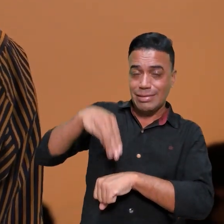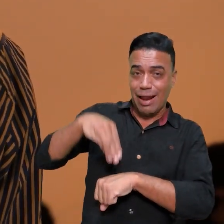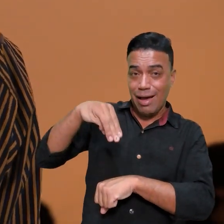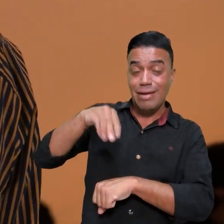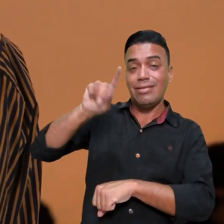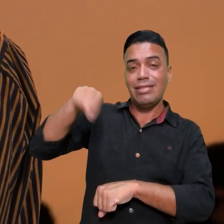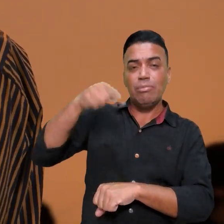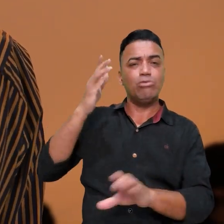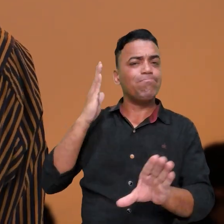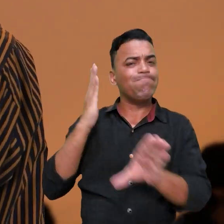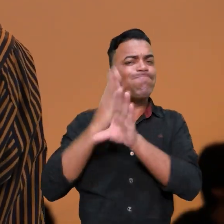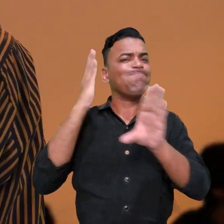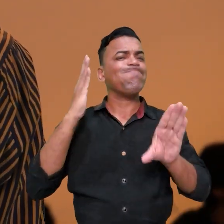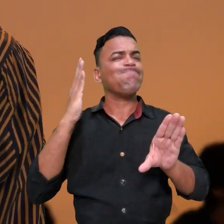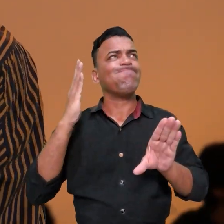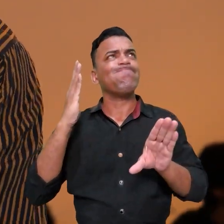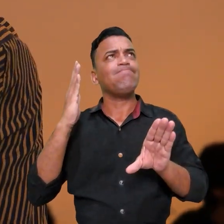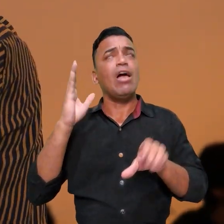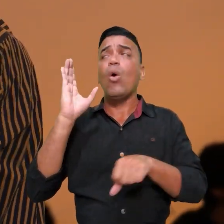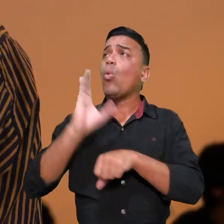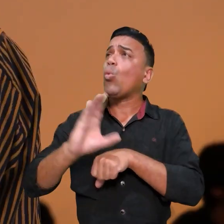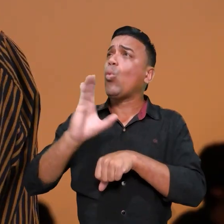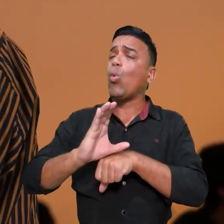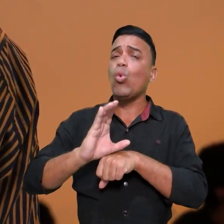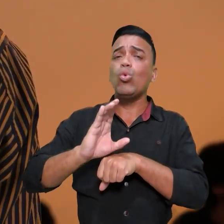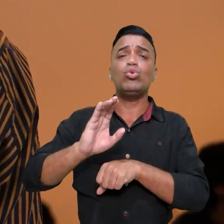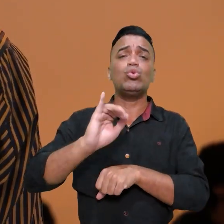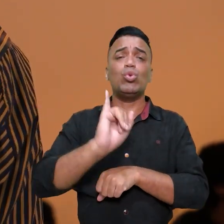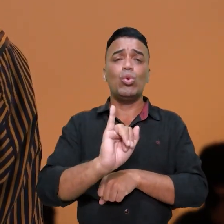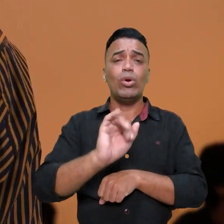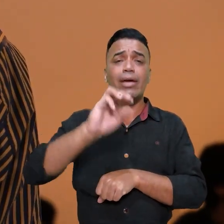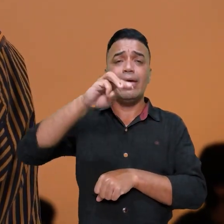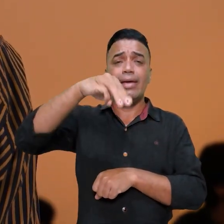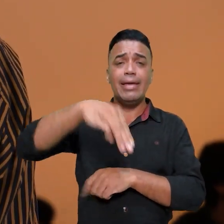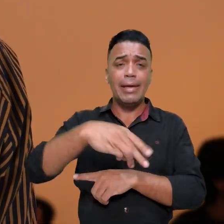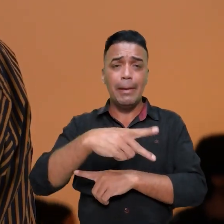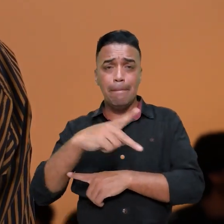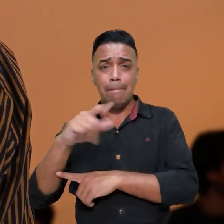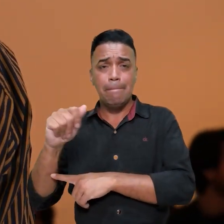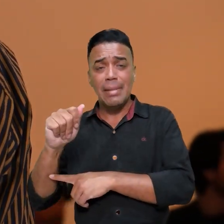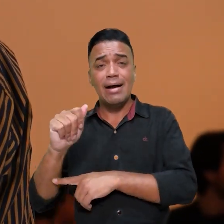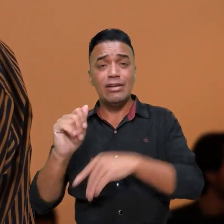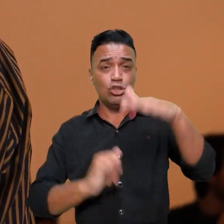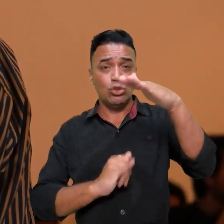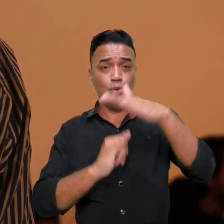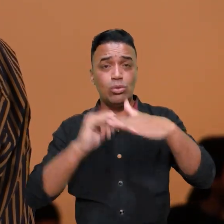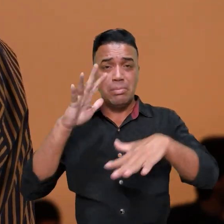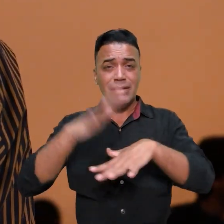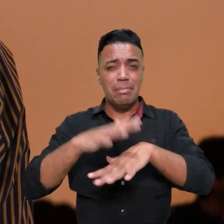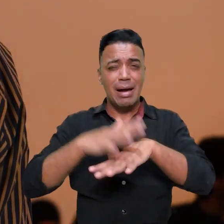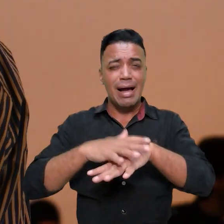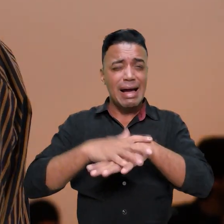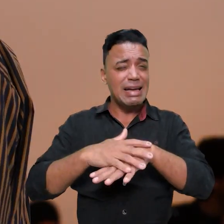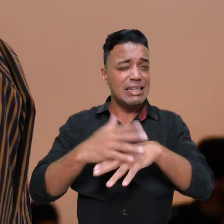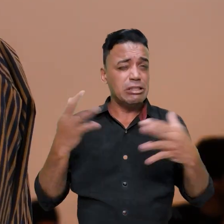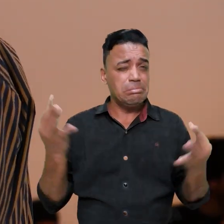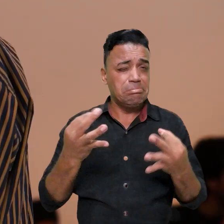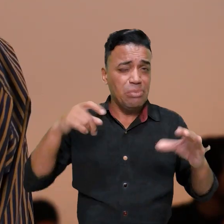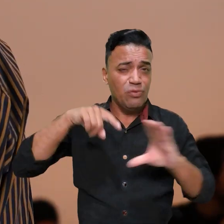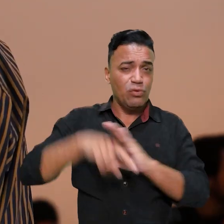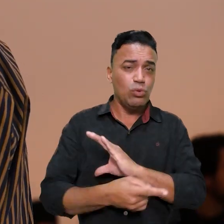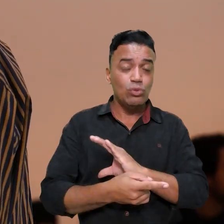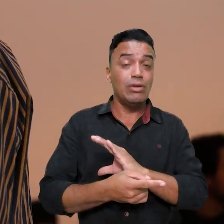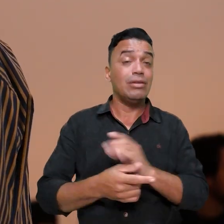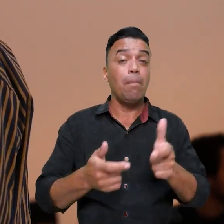fui descobrir, num curso aqui no IMPA, Instituto de Matemática Pura e Aplicada, que os maiores matemáticos